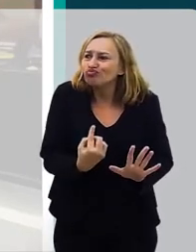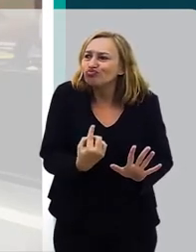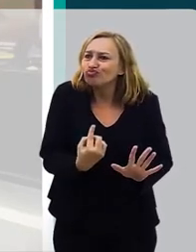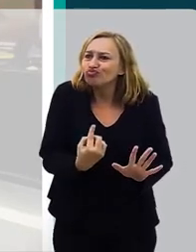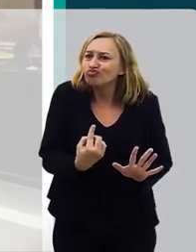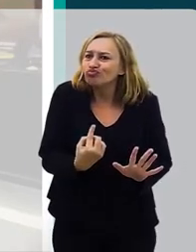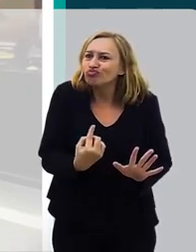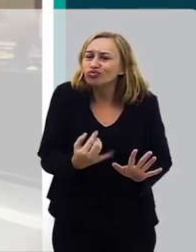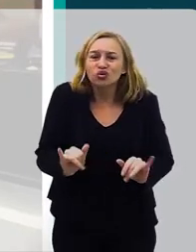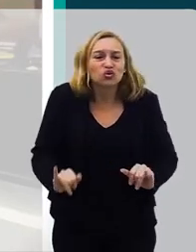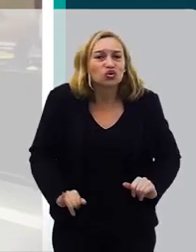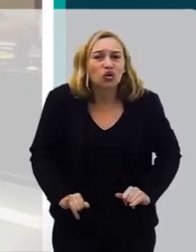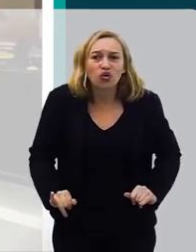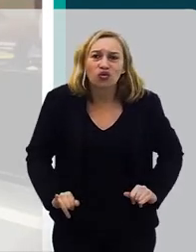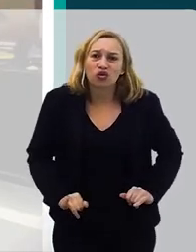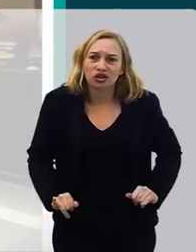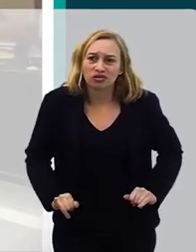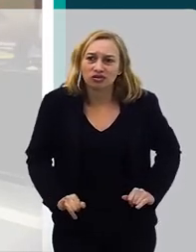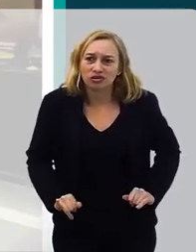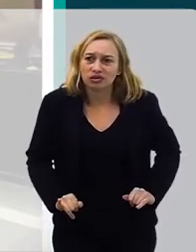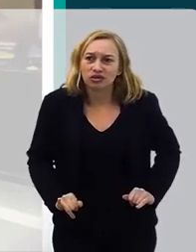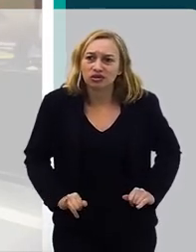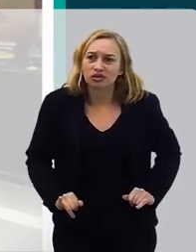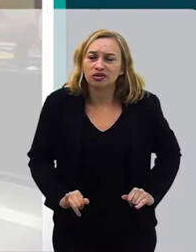acaba sofrendo